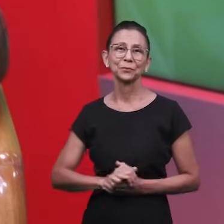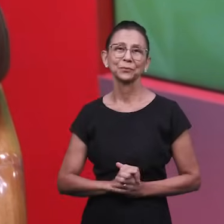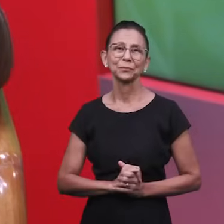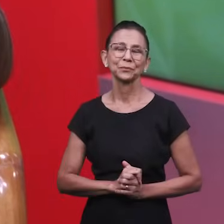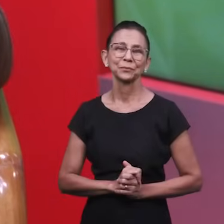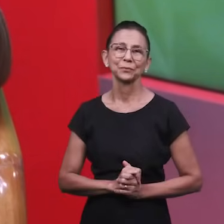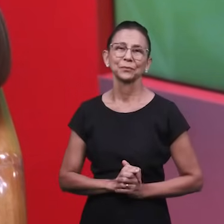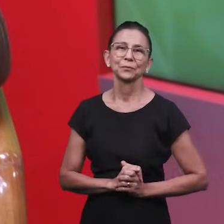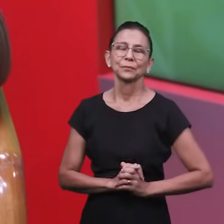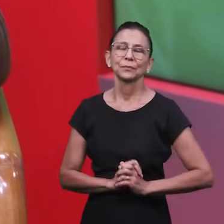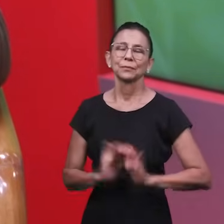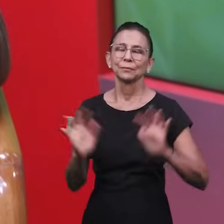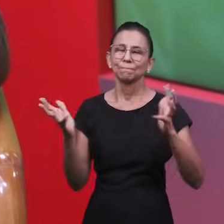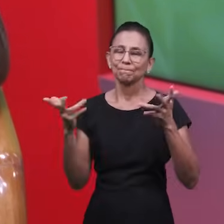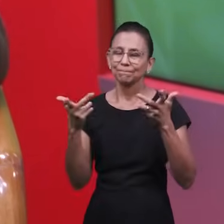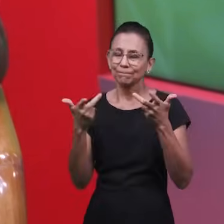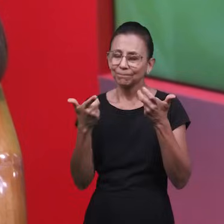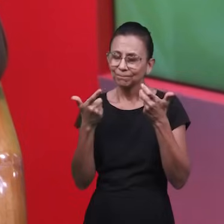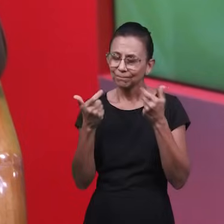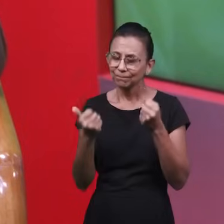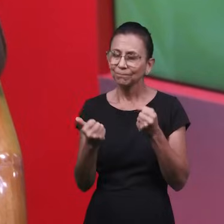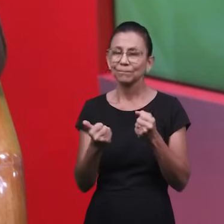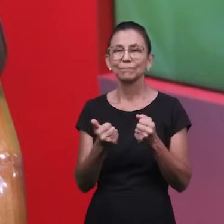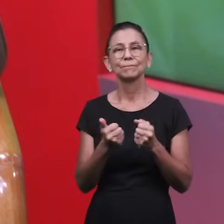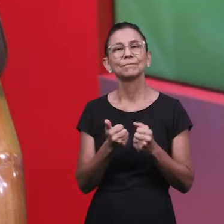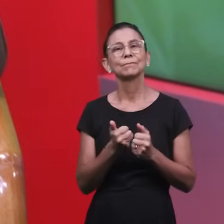gloriosamente proféticos. Então,